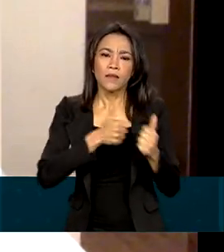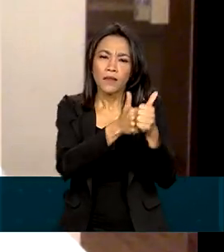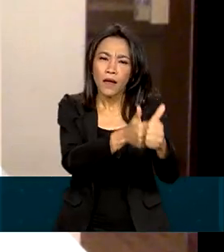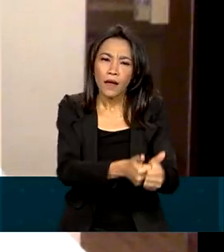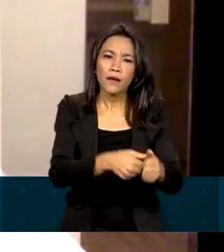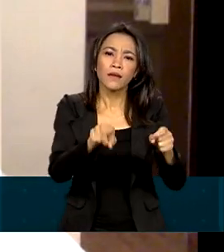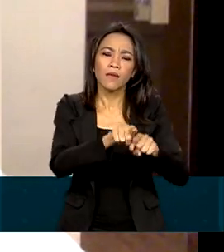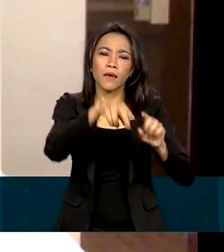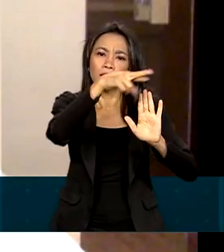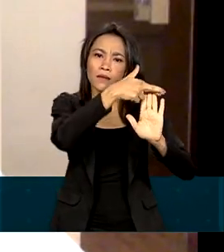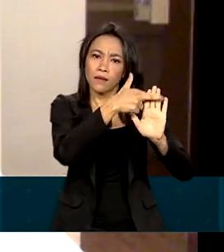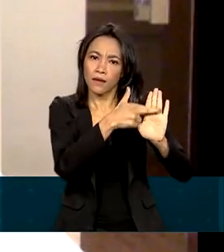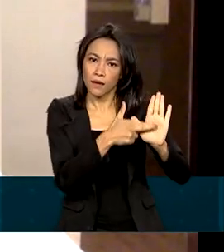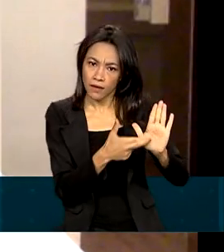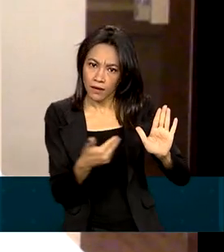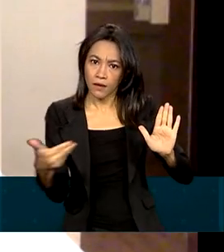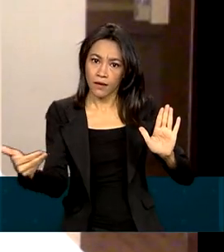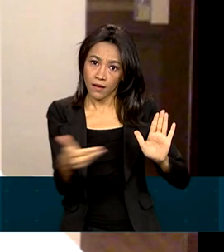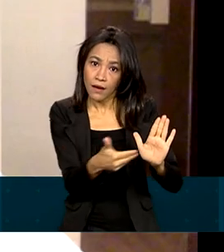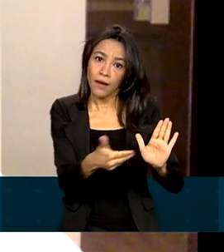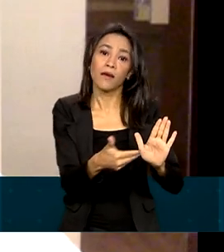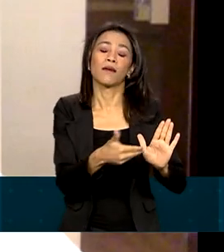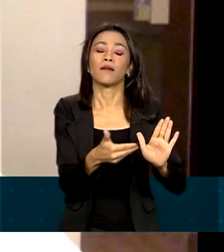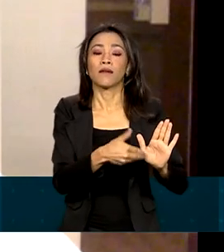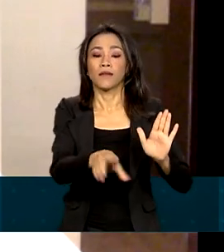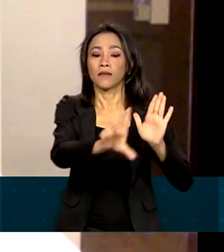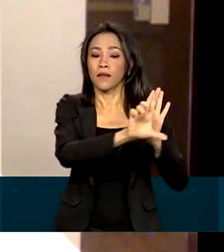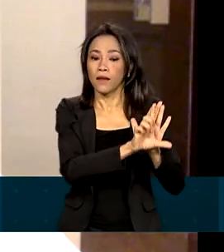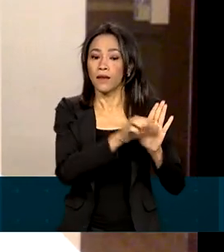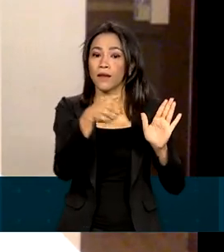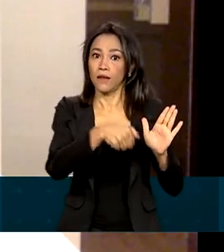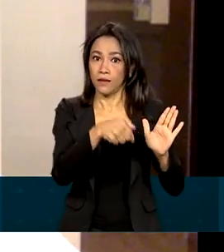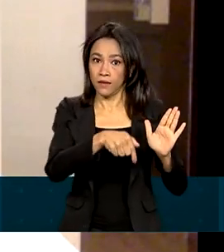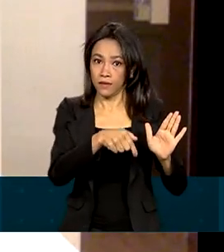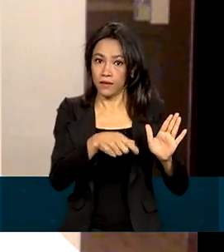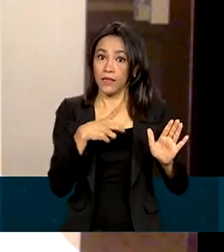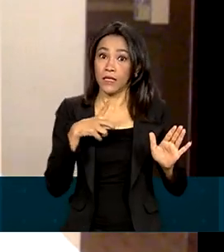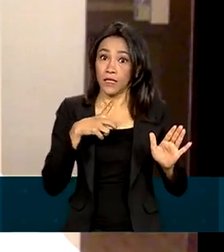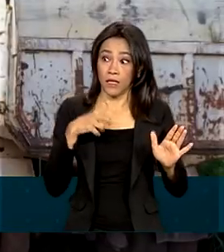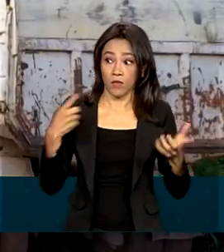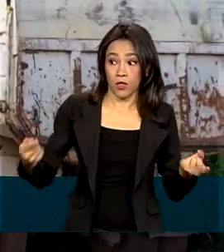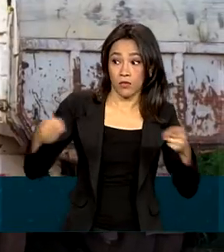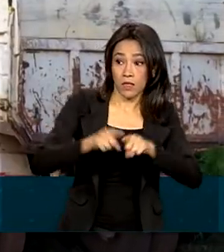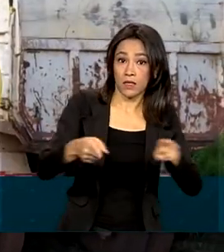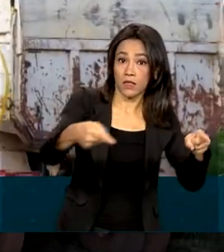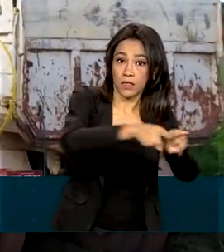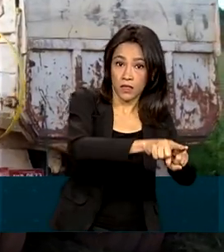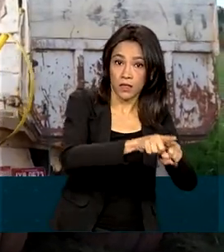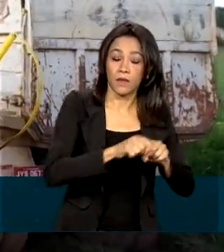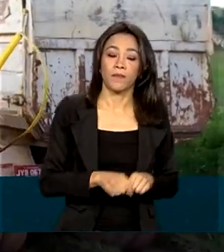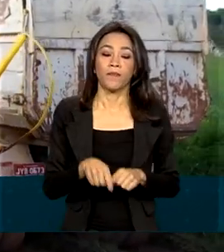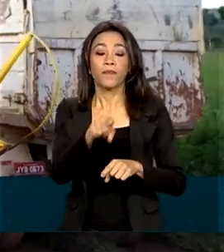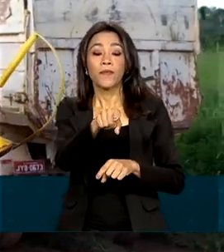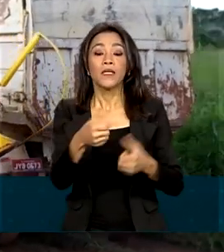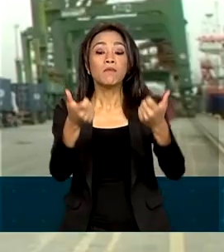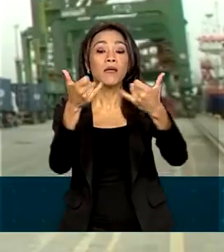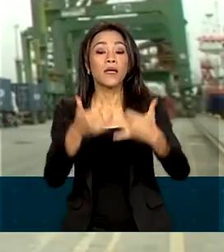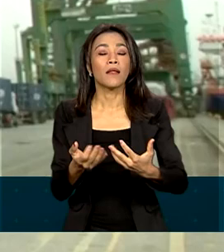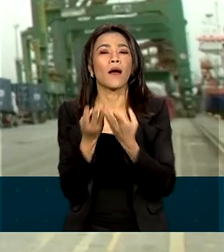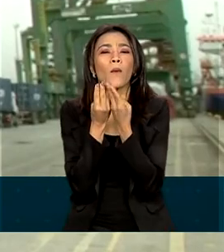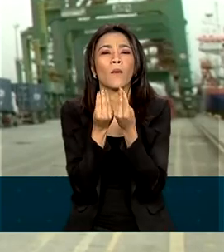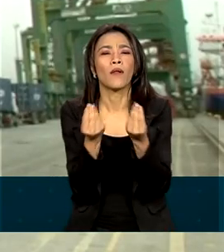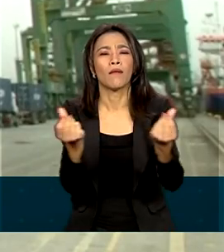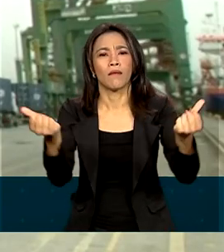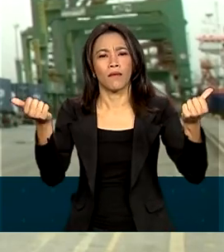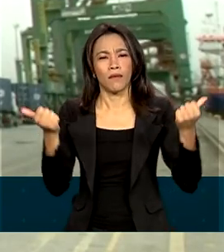as legislações de limite máximo de resíduos estabelecidas nos nossos parceiros comerciais. E além da qualidade do grão, o